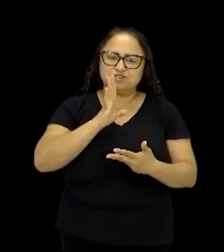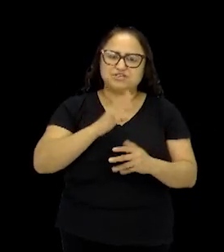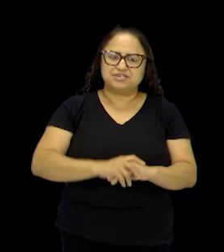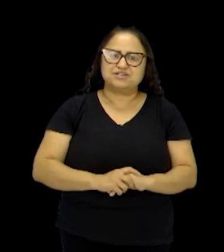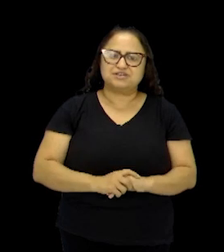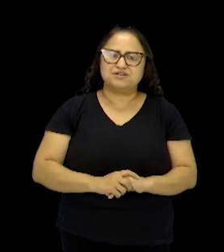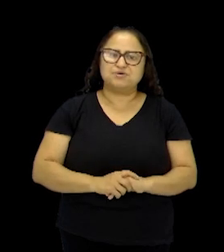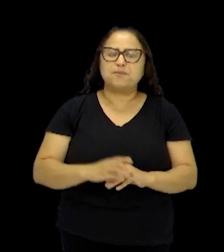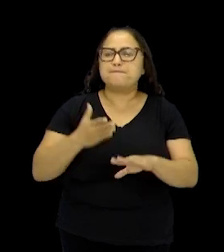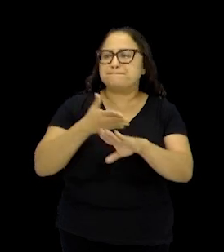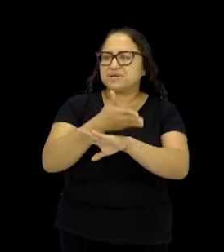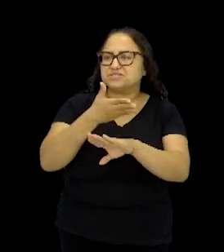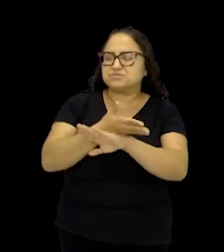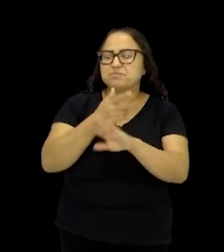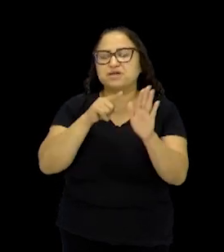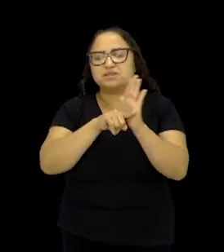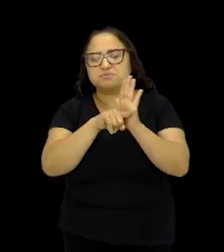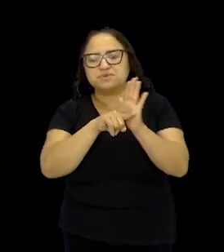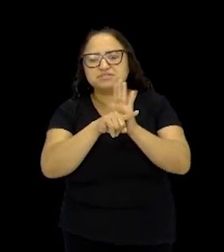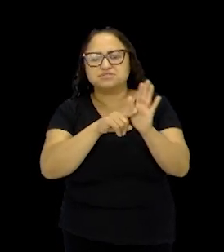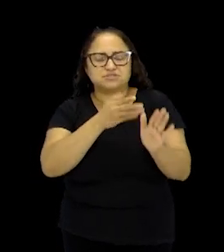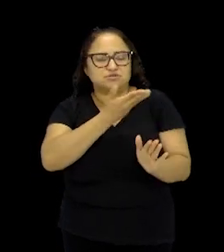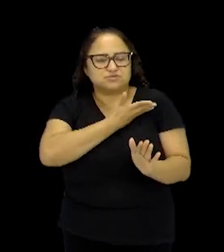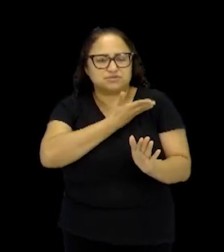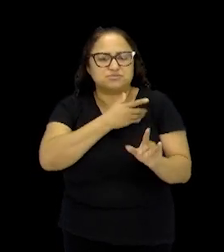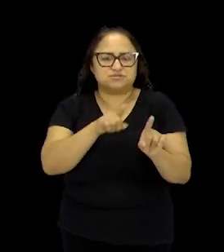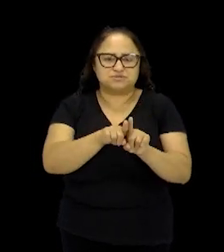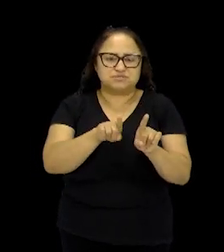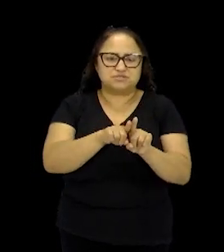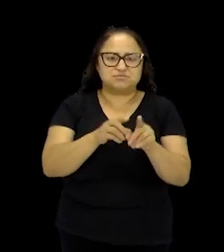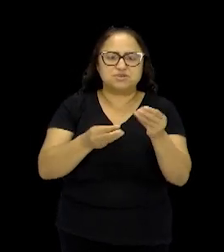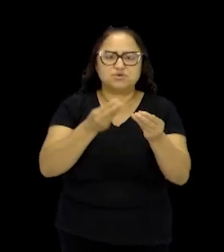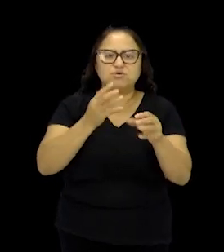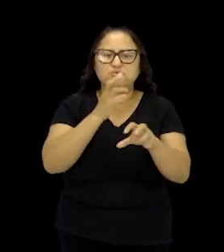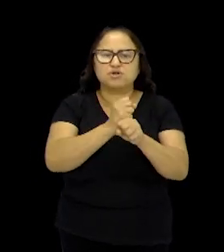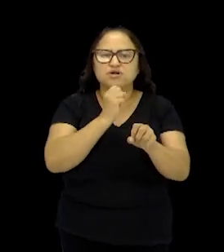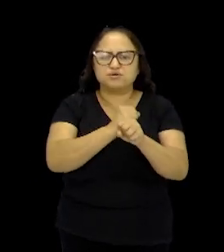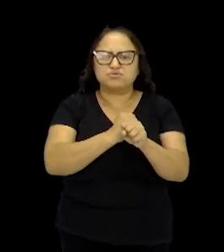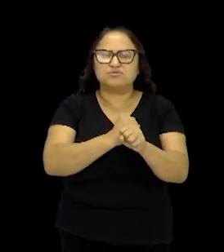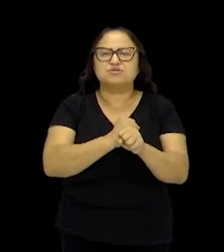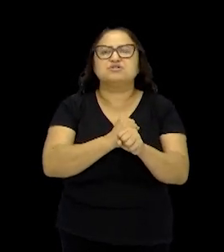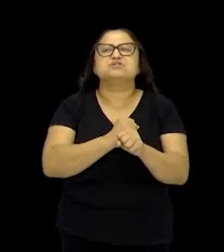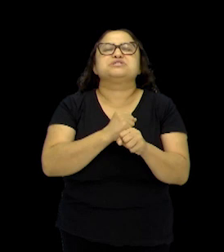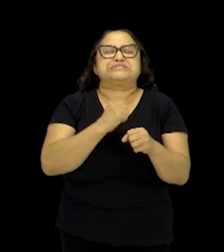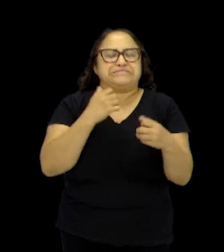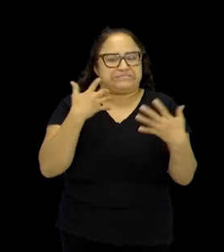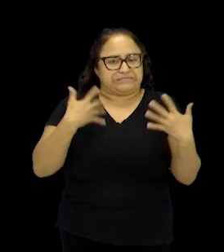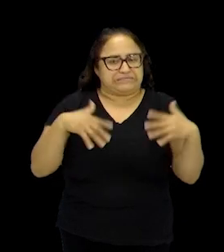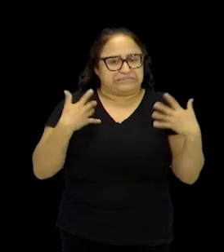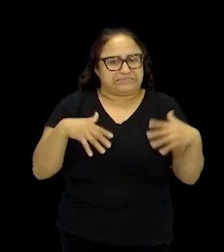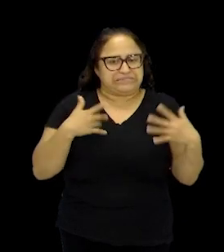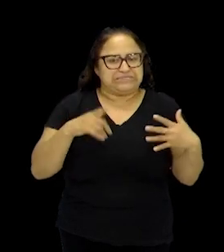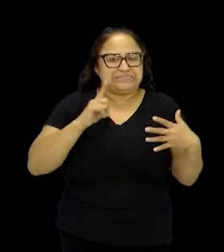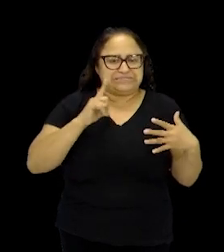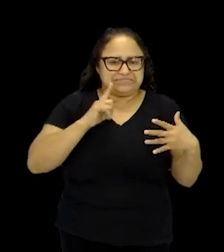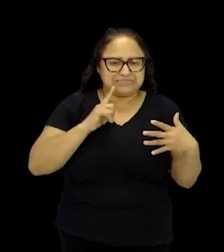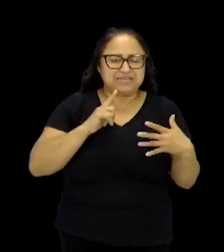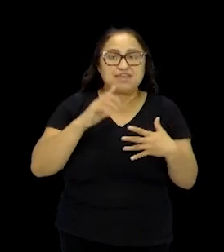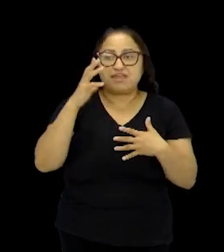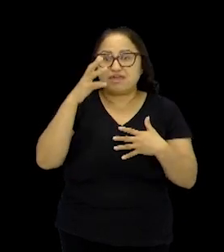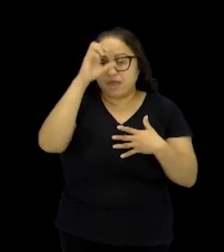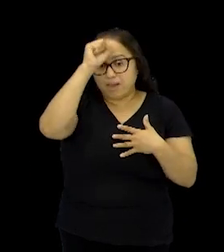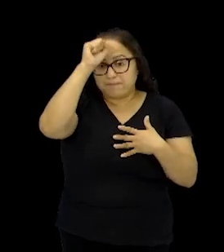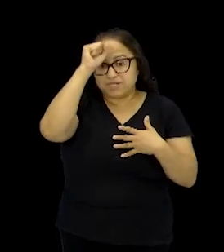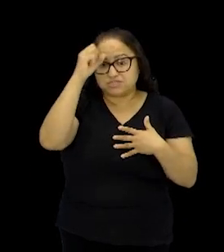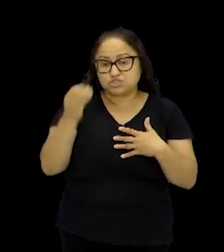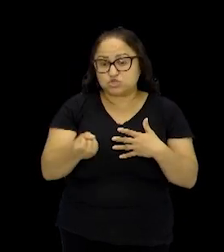todos os colegas dessa pesquisa. Mostrar para vocês como que calcula, que deu muito trabalho essa aula, que os gráficos. Eu aprendi coisas